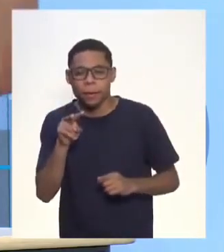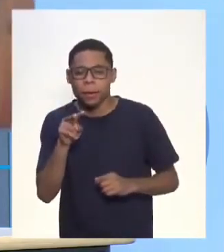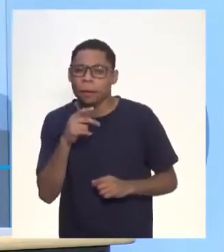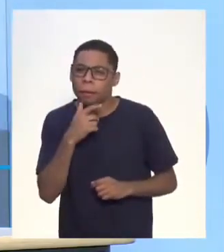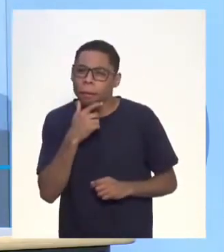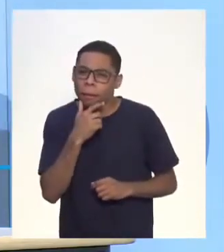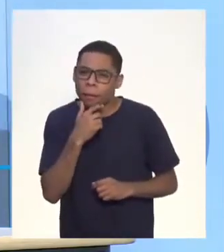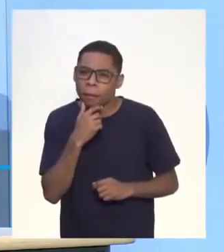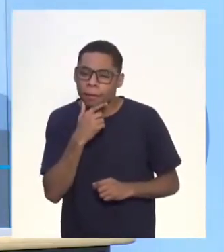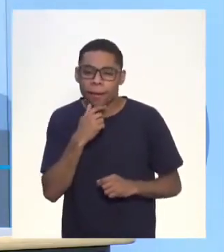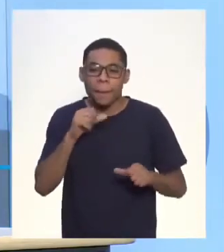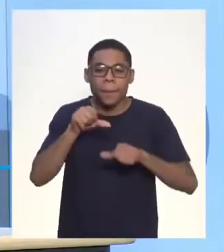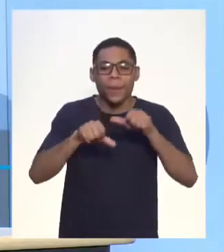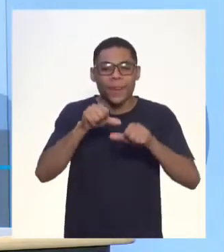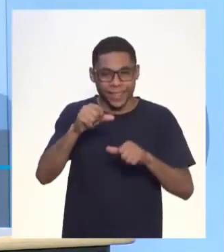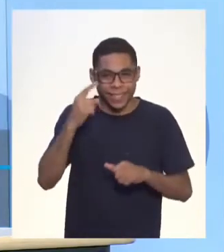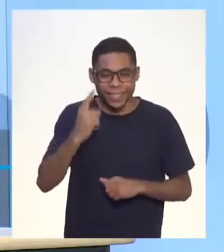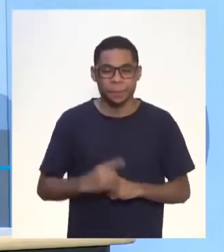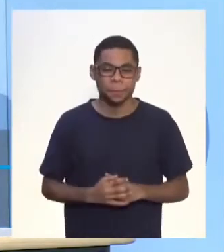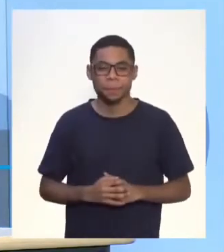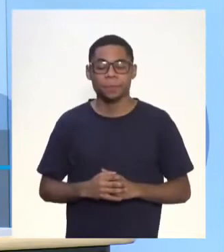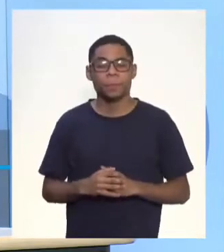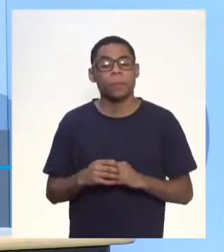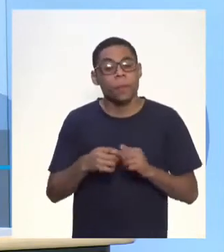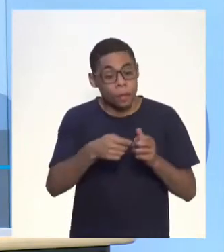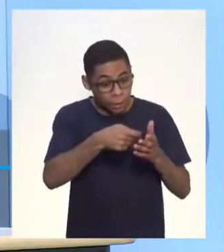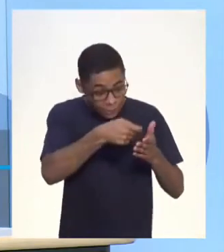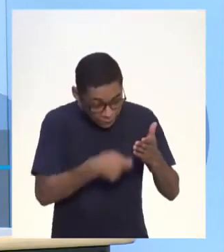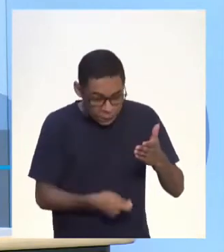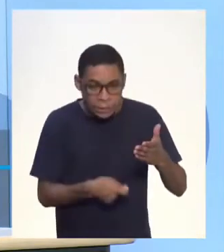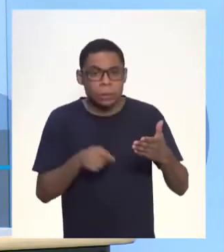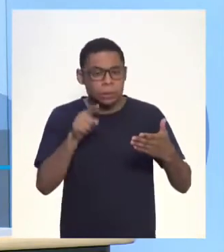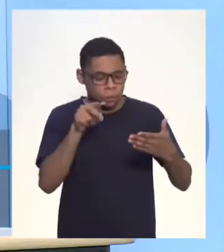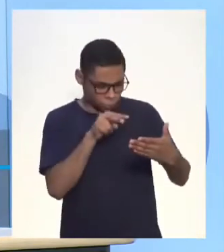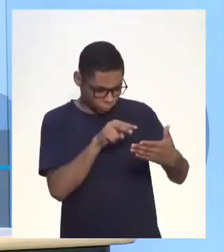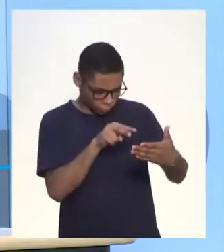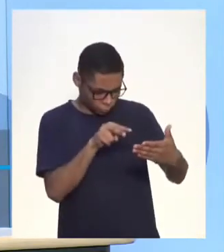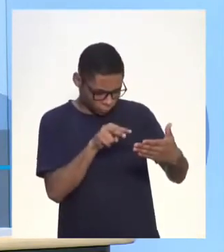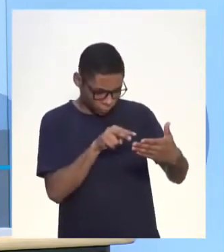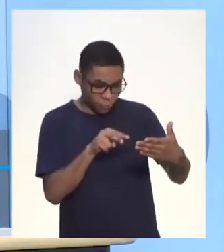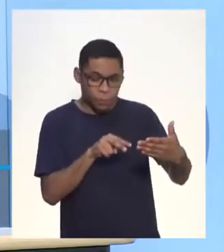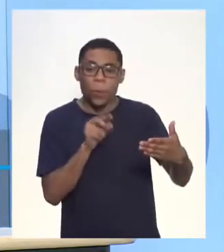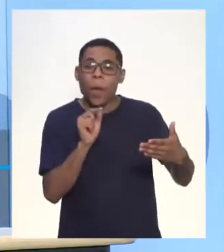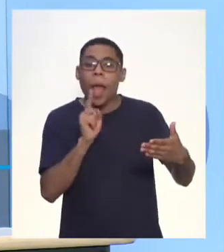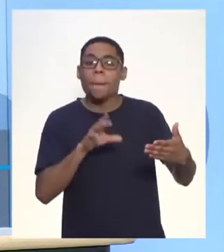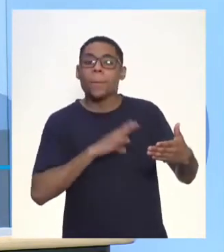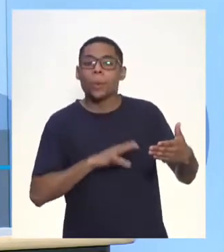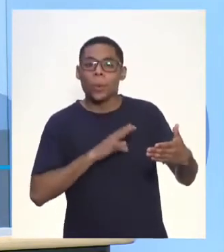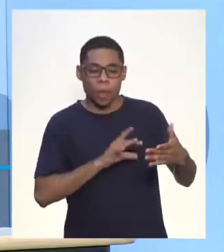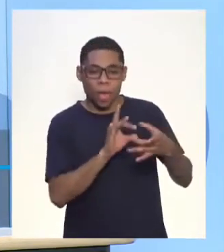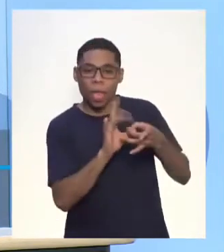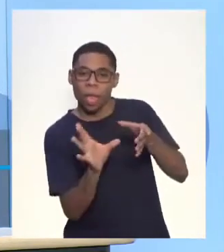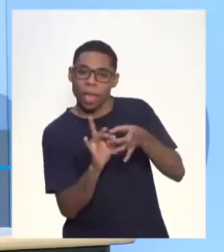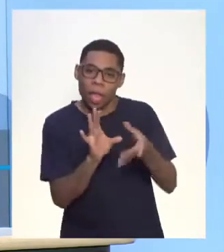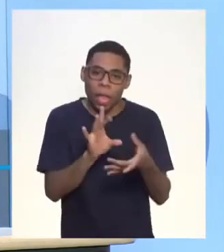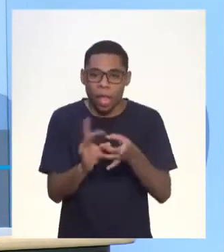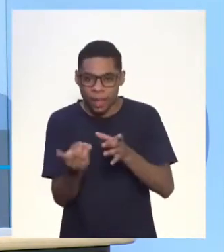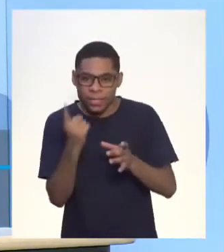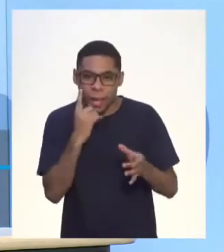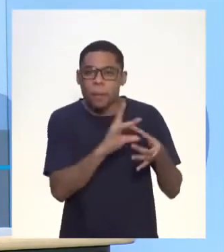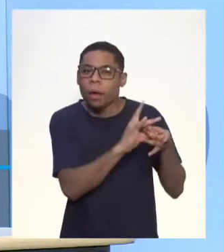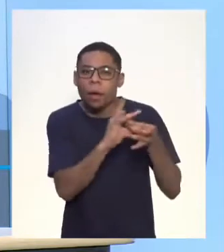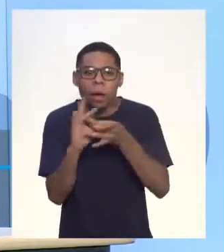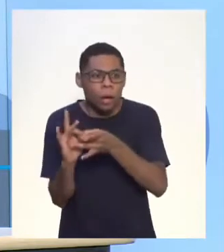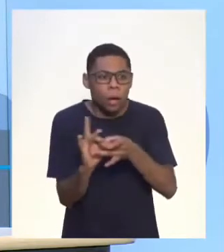muito demais, assim. Quando é escrito, a gente percebe muito erro de português, né? Que foi o que você falou, né? A questão